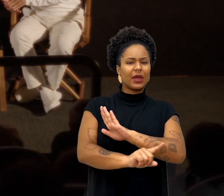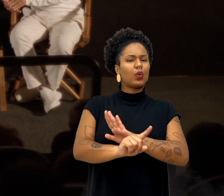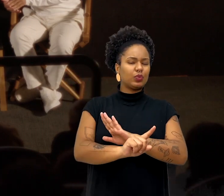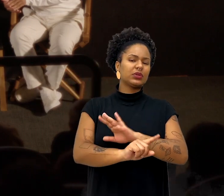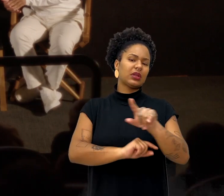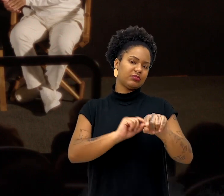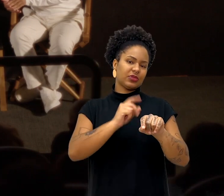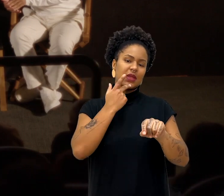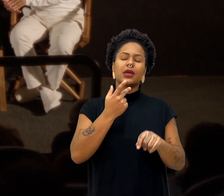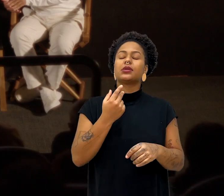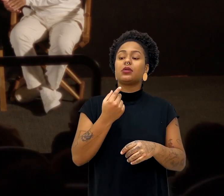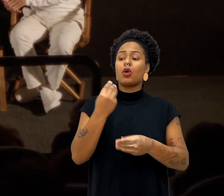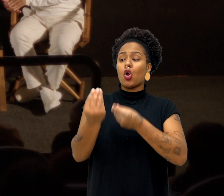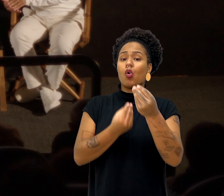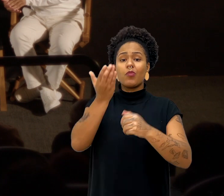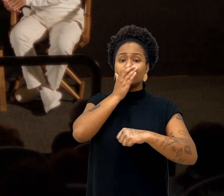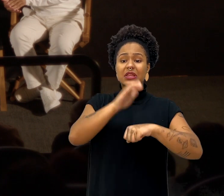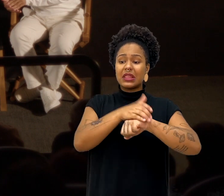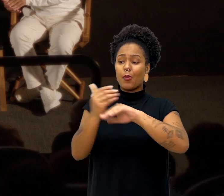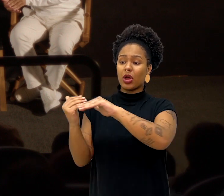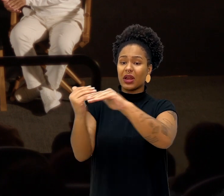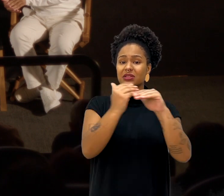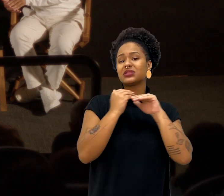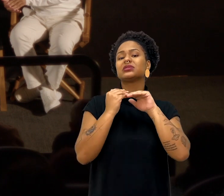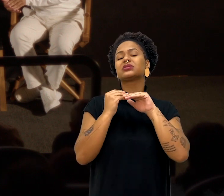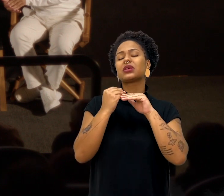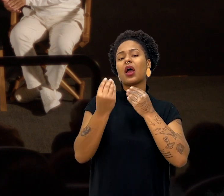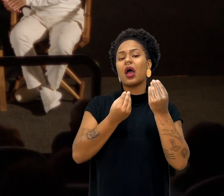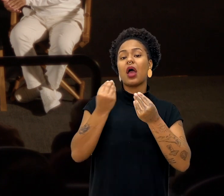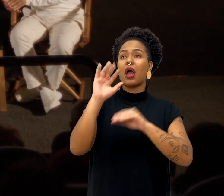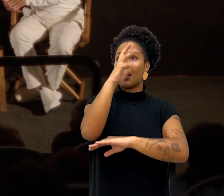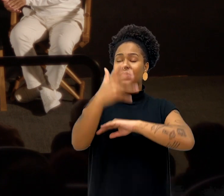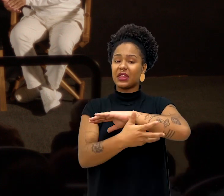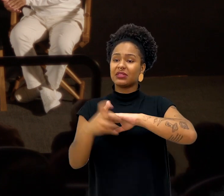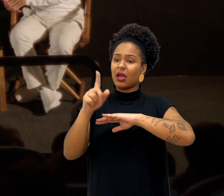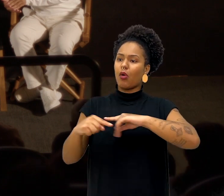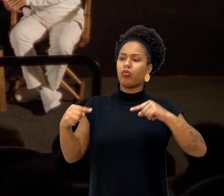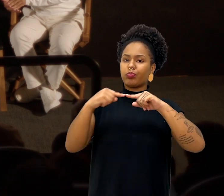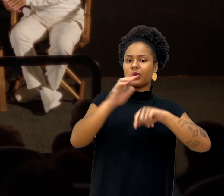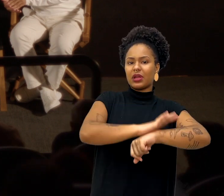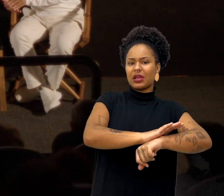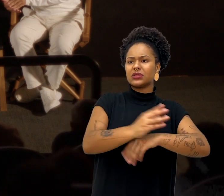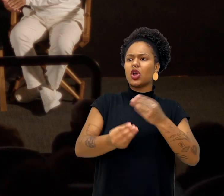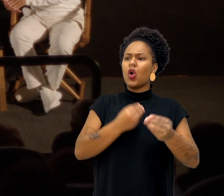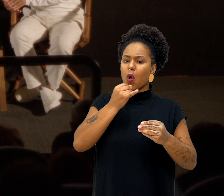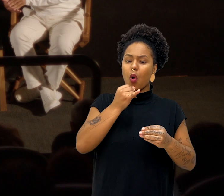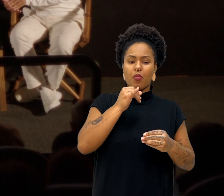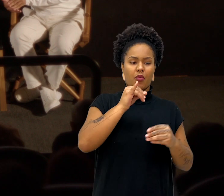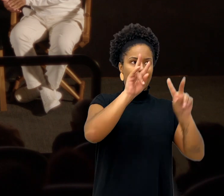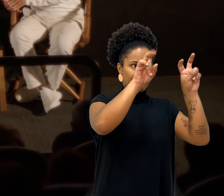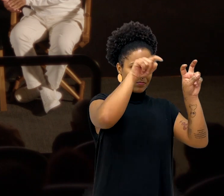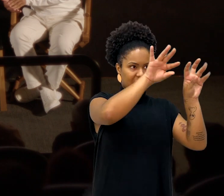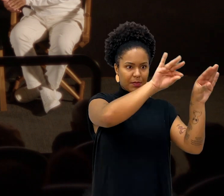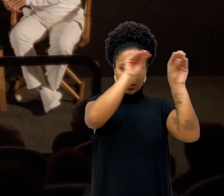diz: como democratizar a questão ambiental como pauta racial? Isto é, como levar a pauta para grupos